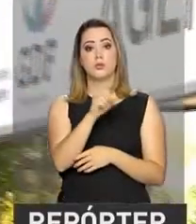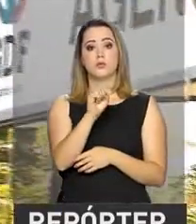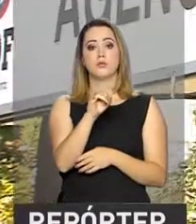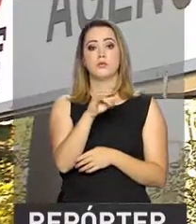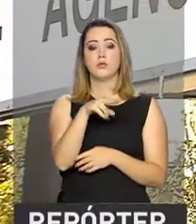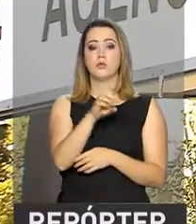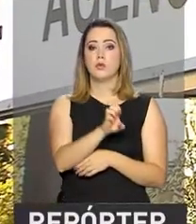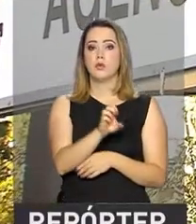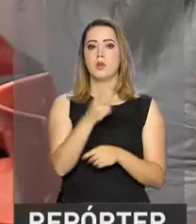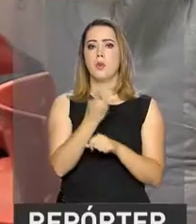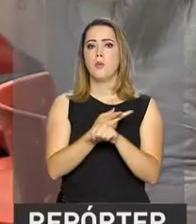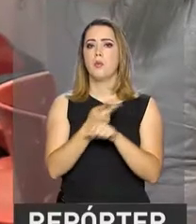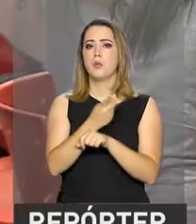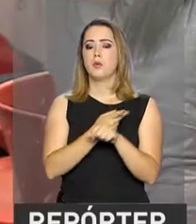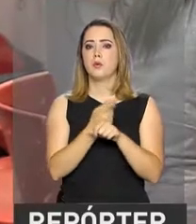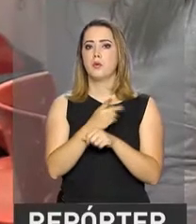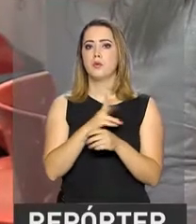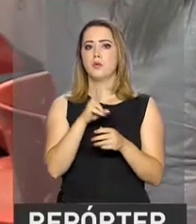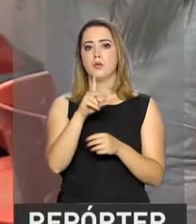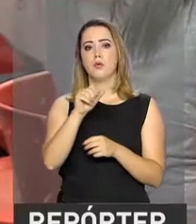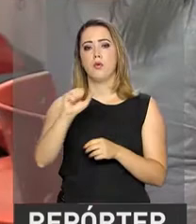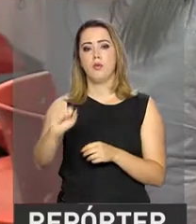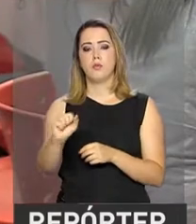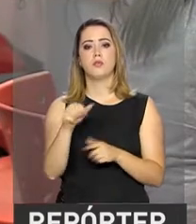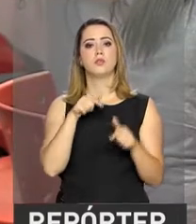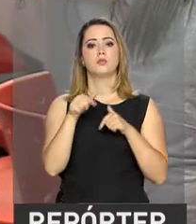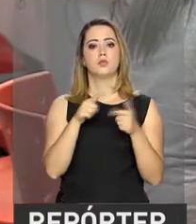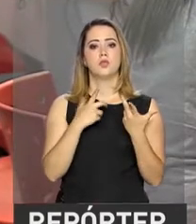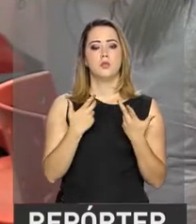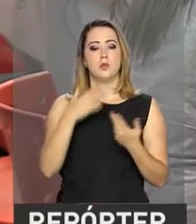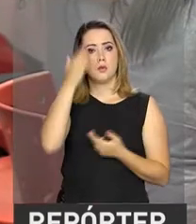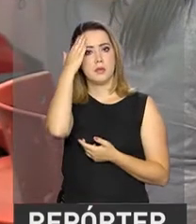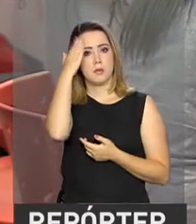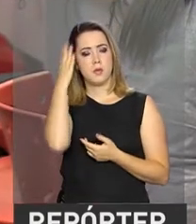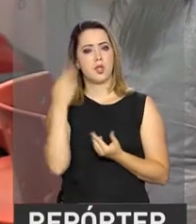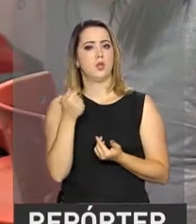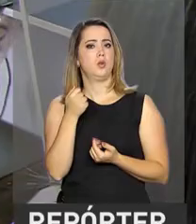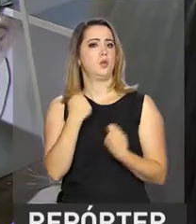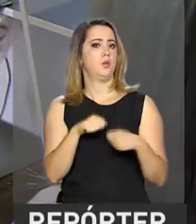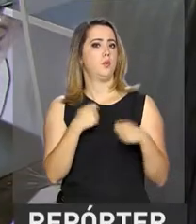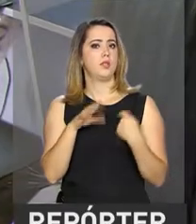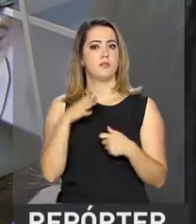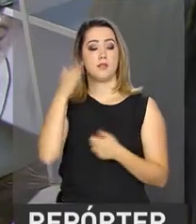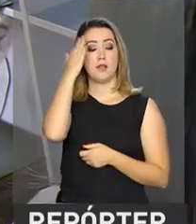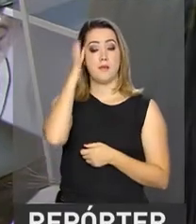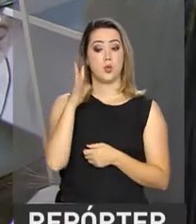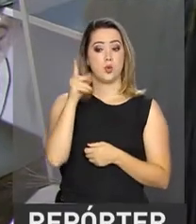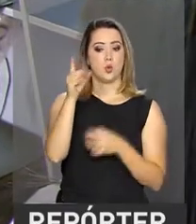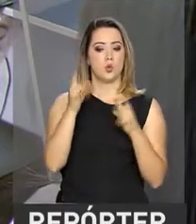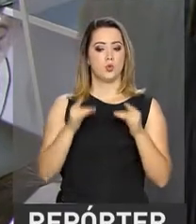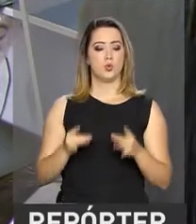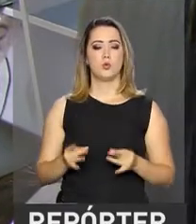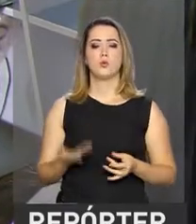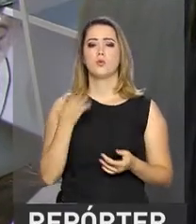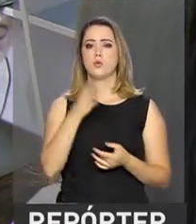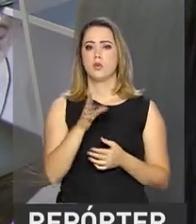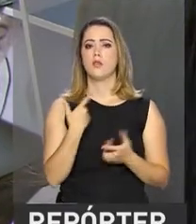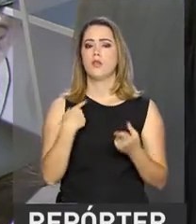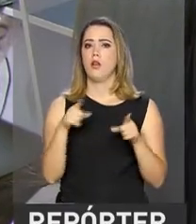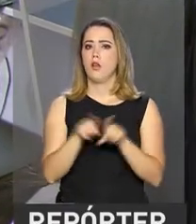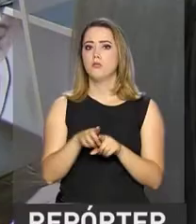busca de uma vaga com seu perfil e ao saber que nem precisaria sair de casa para acessar todas as informações da central do trabalhador